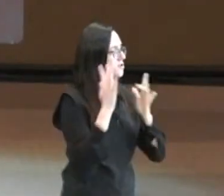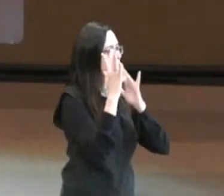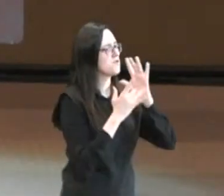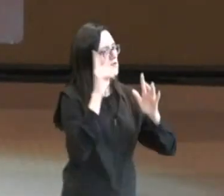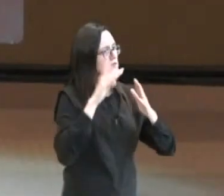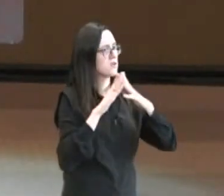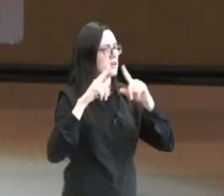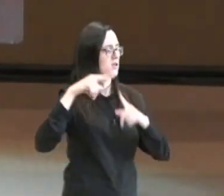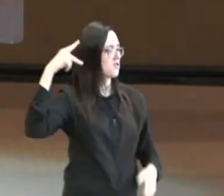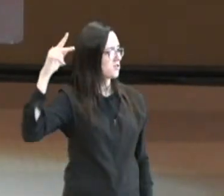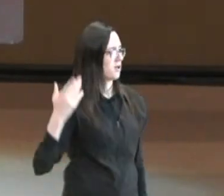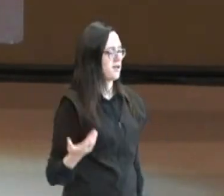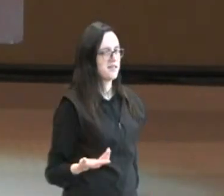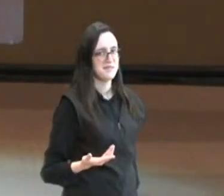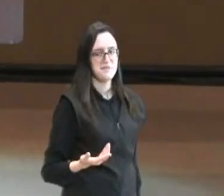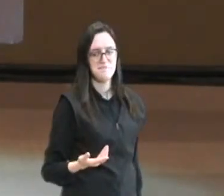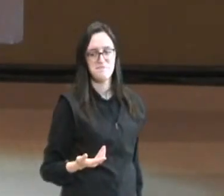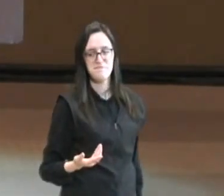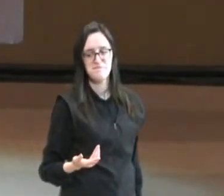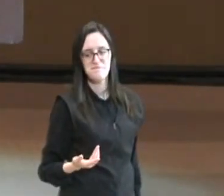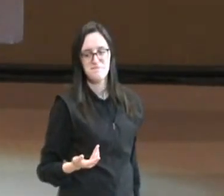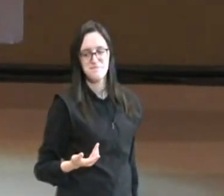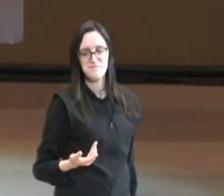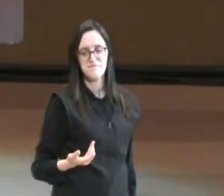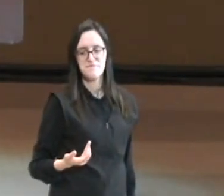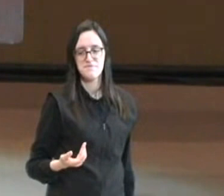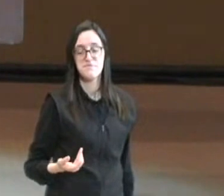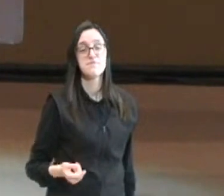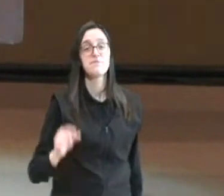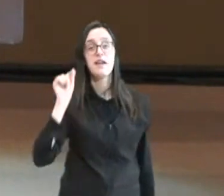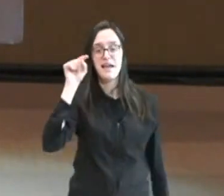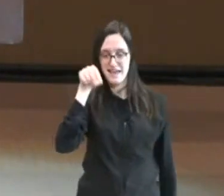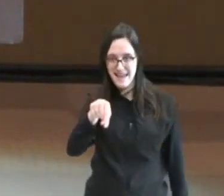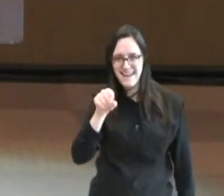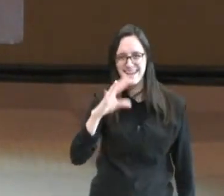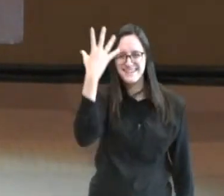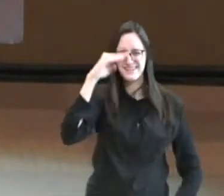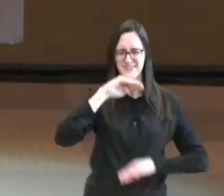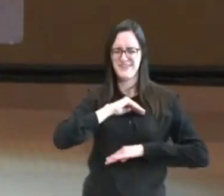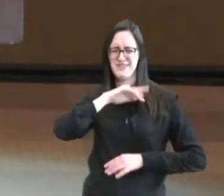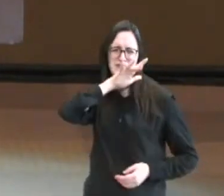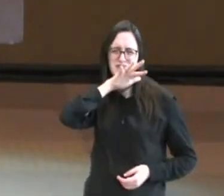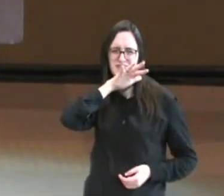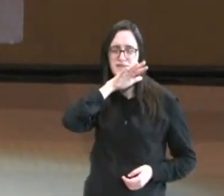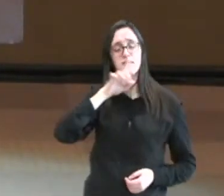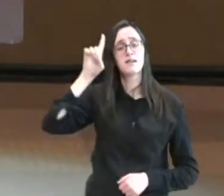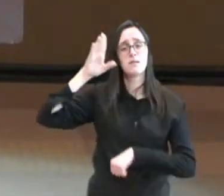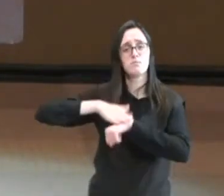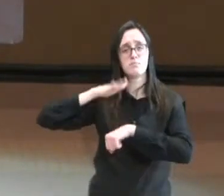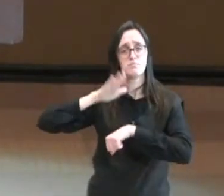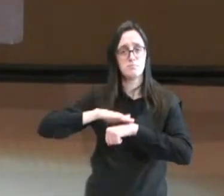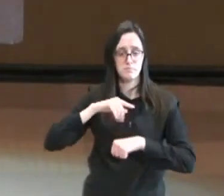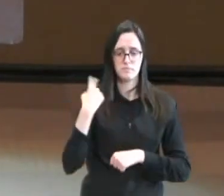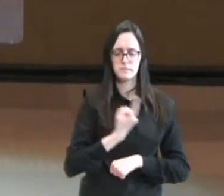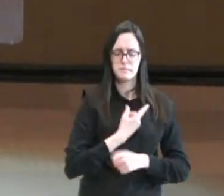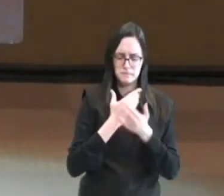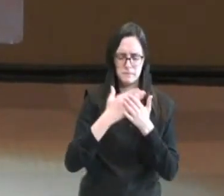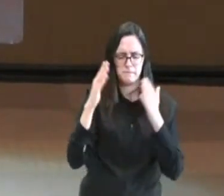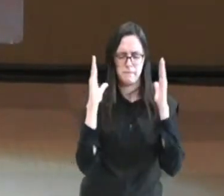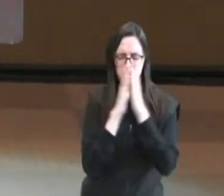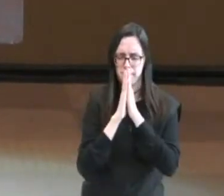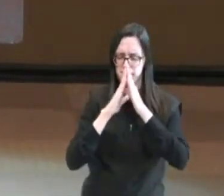dele. E quem defendeu a igreja, neste caso, irmãos, foi o próprio Deus. A igreja começou